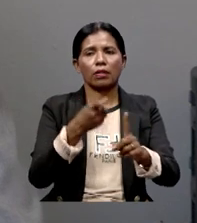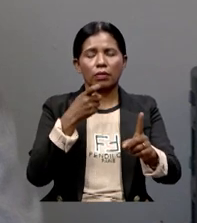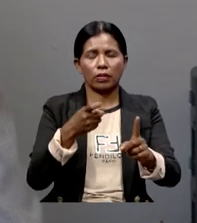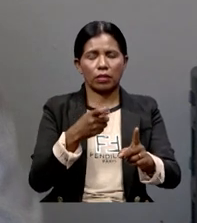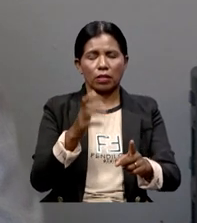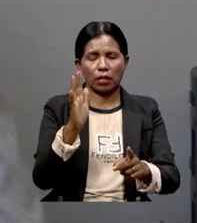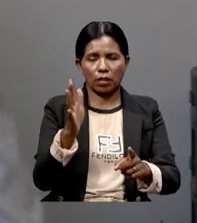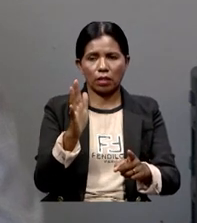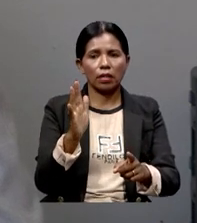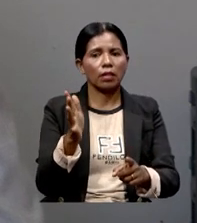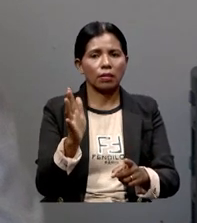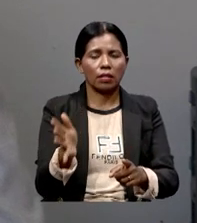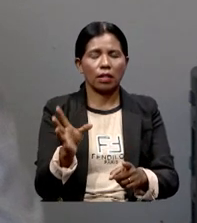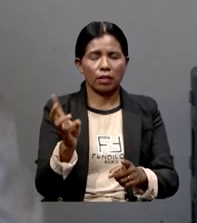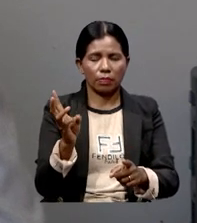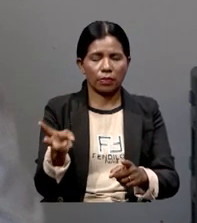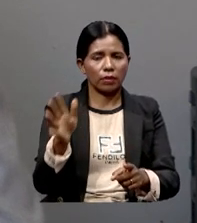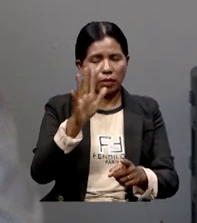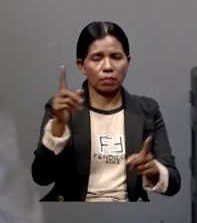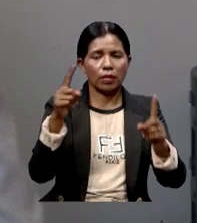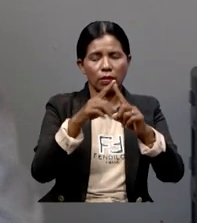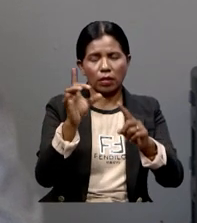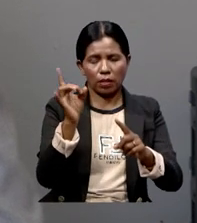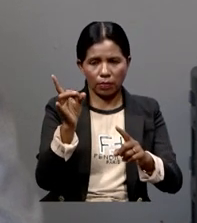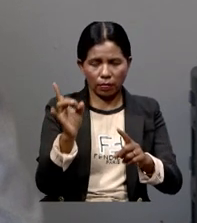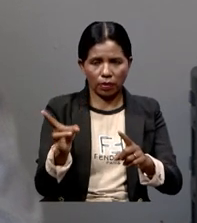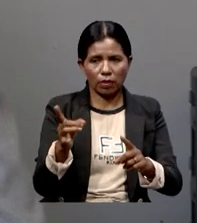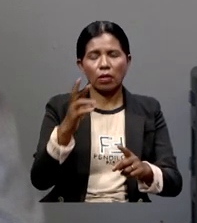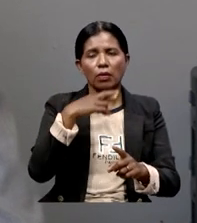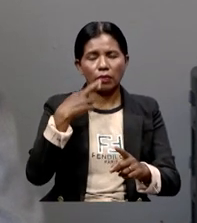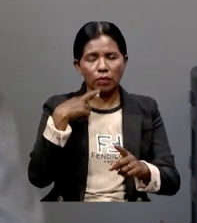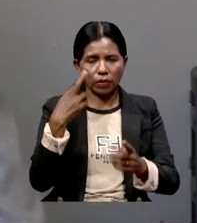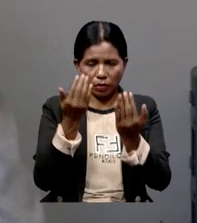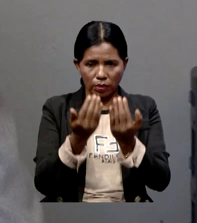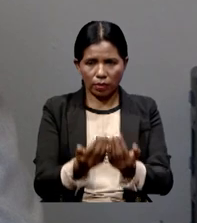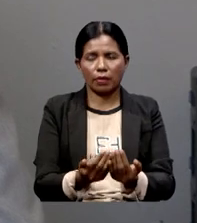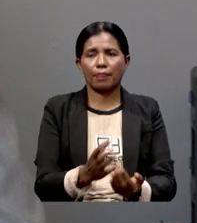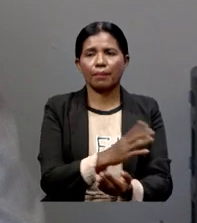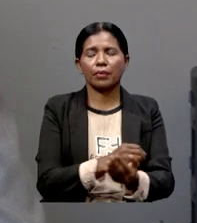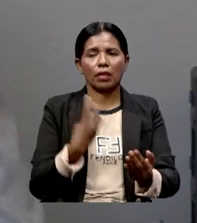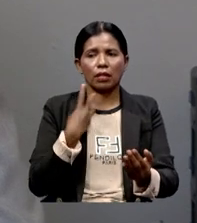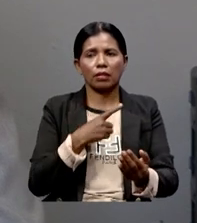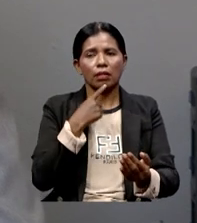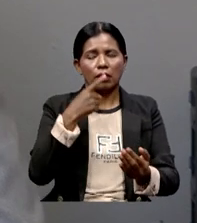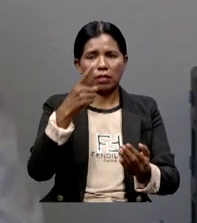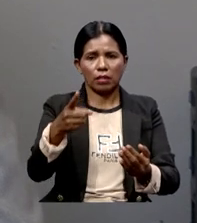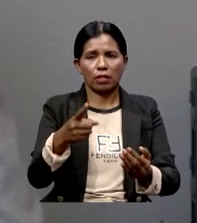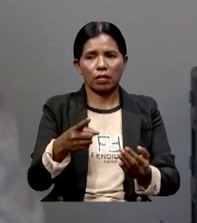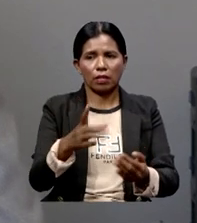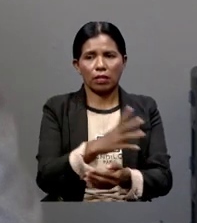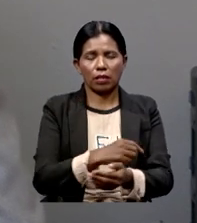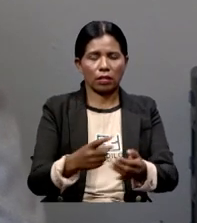to 80,000 tonelada fos. Nemaka ita ni optimista se heta niha